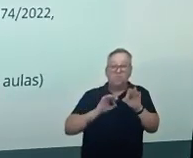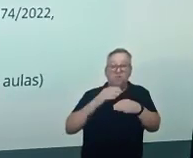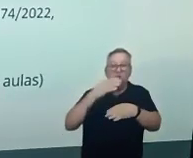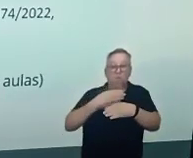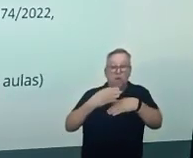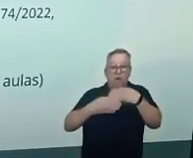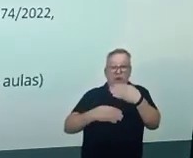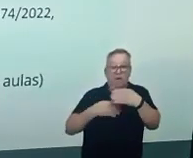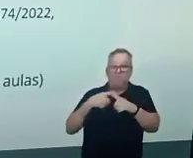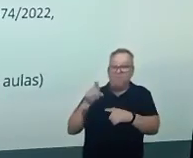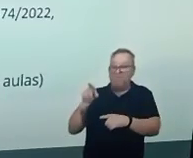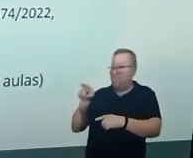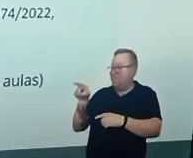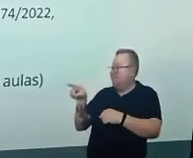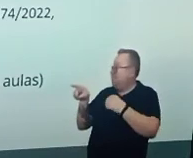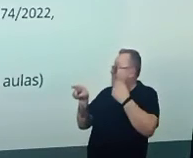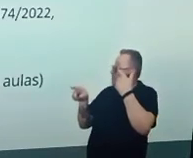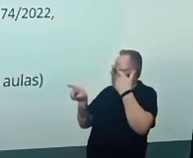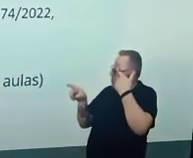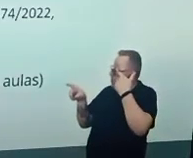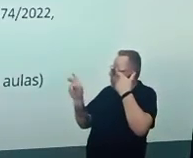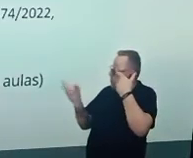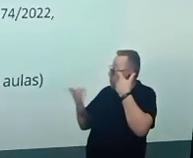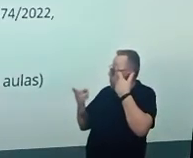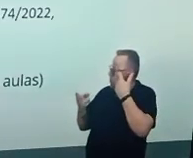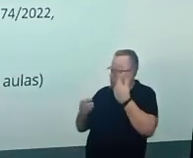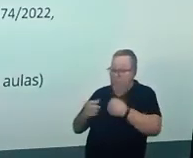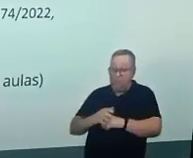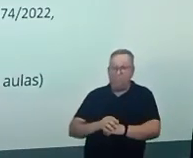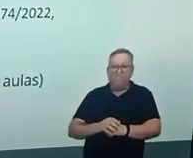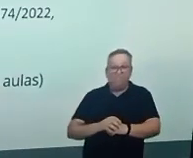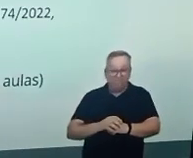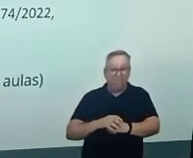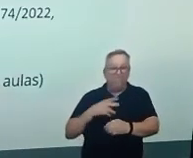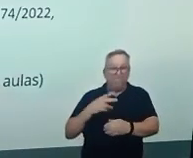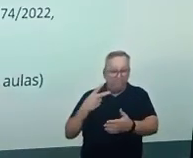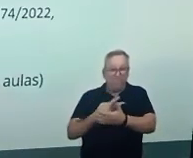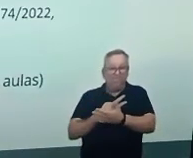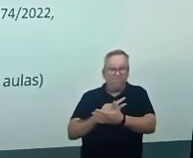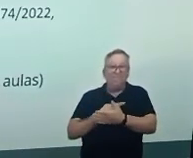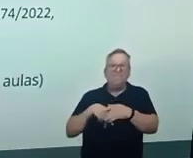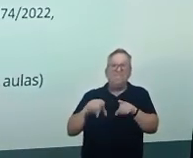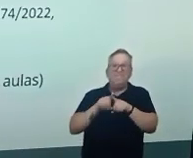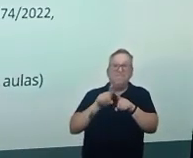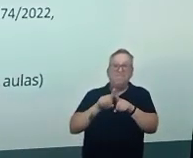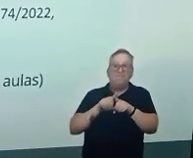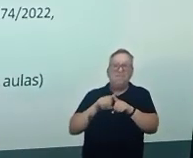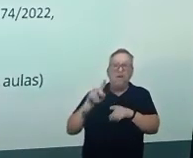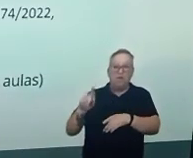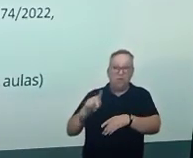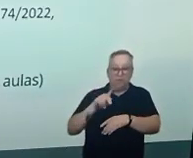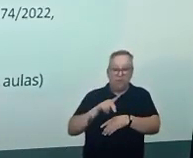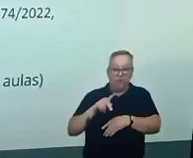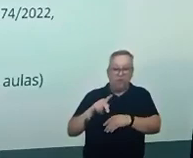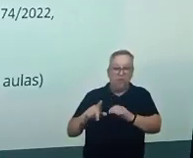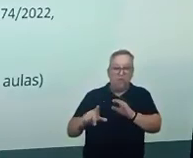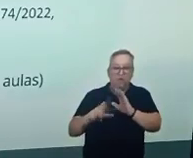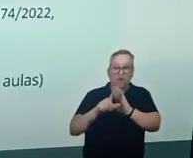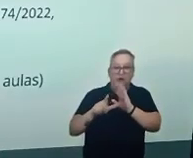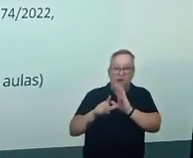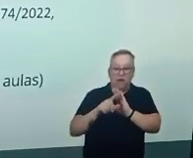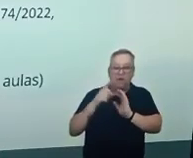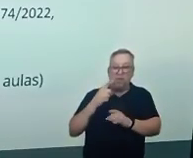PPT porque também está com erro de digitação ali. Então, o docente não efetivo, regido pela Lei